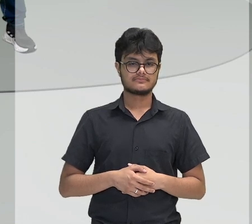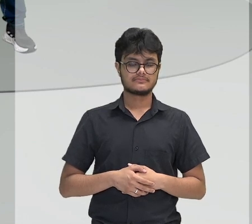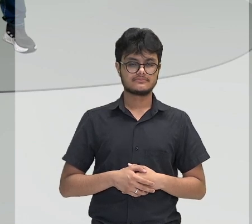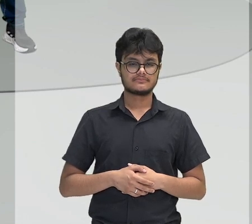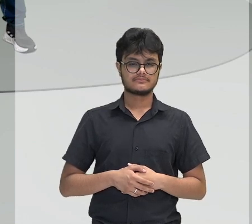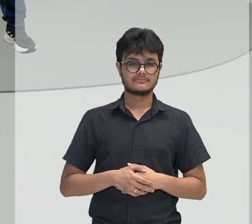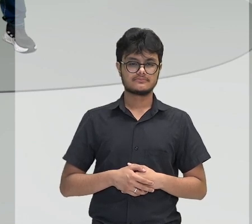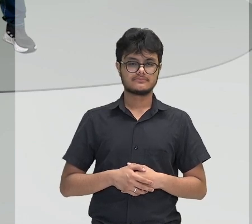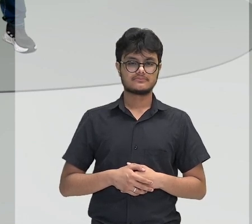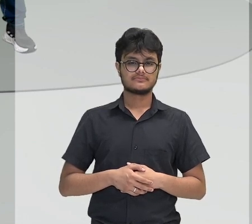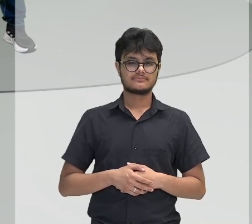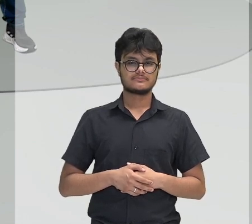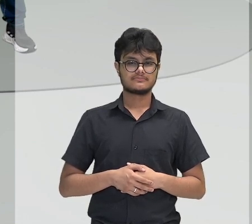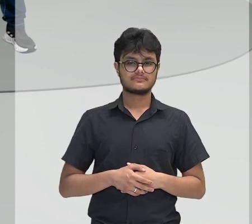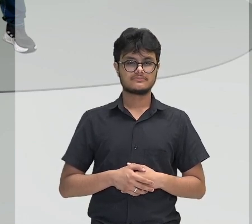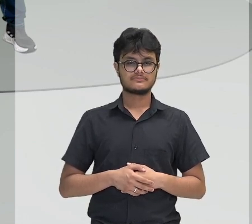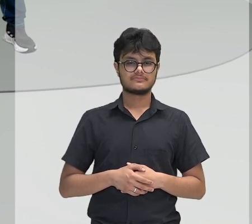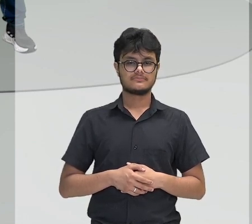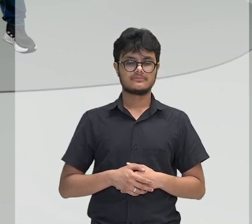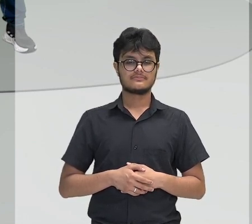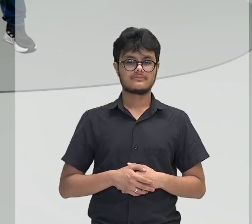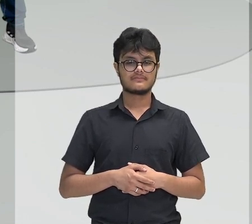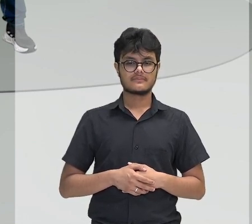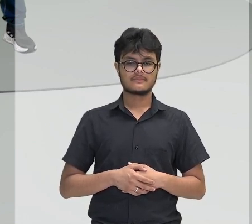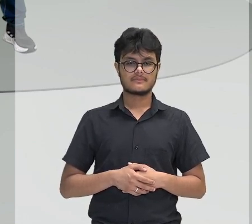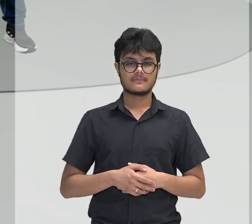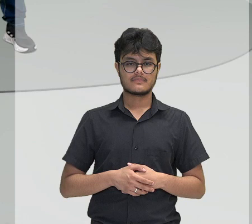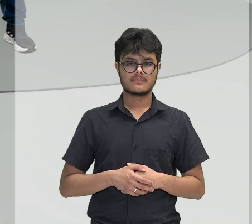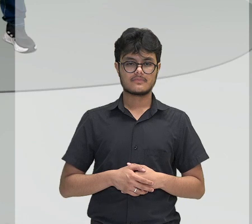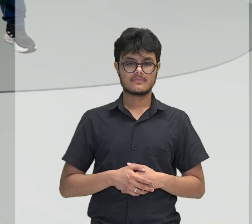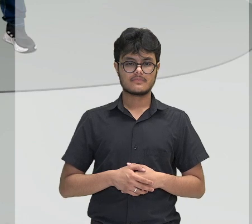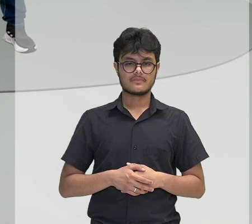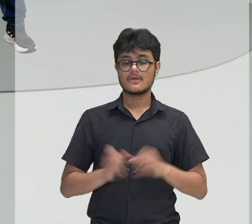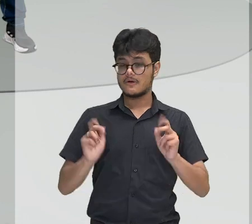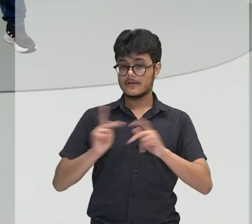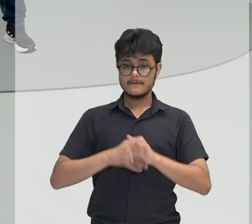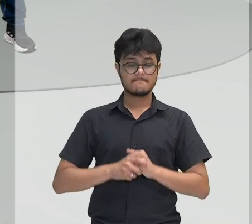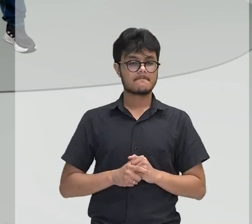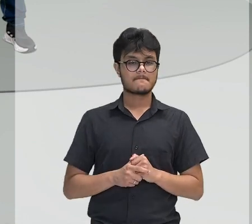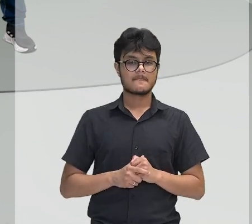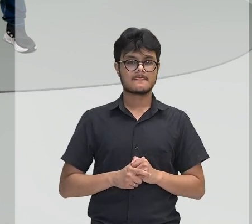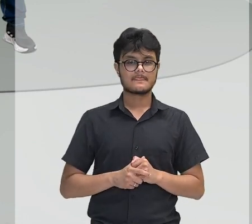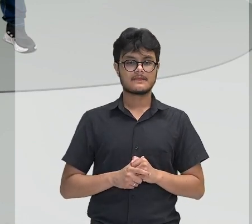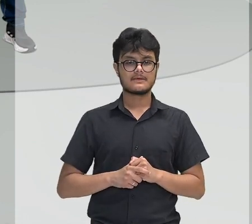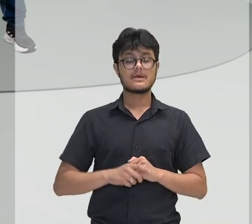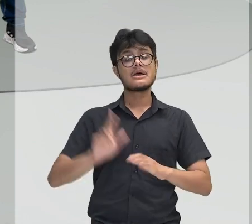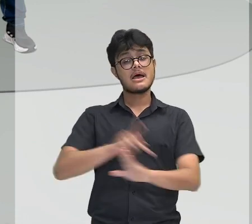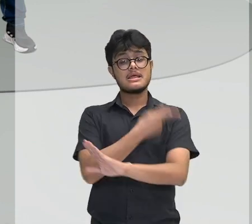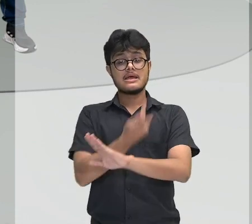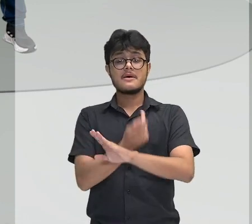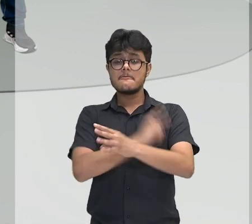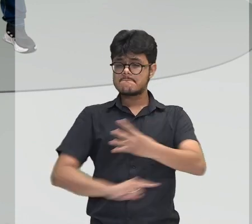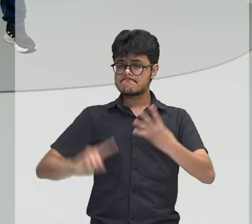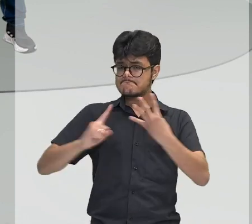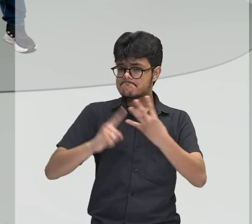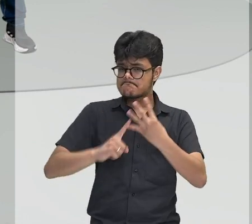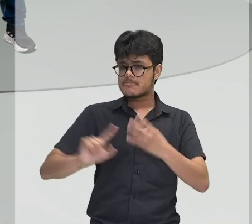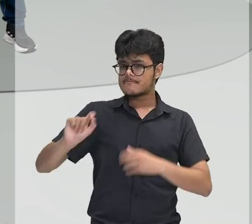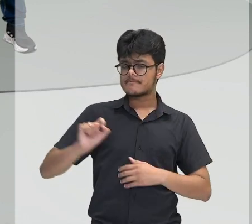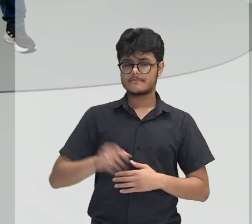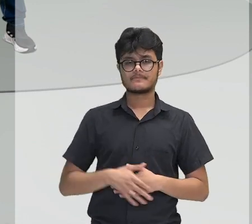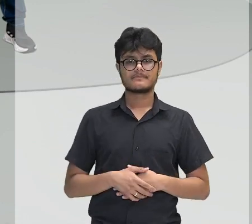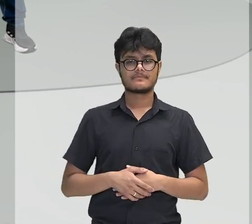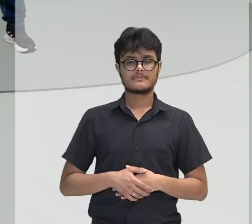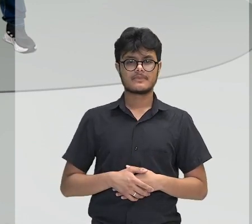mistura de ar e combustível que faz com que ocorra a explosão, que é o nome da terceira fase. Logo na sequência, após essa explosão,